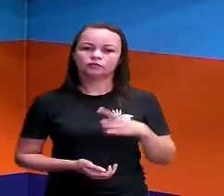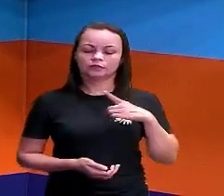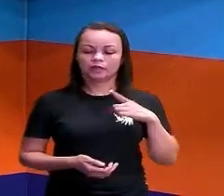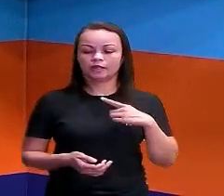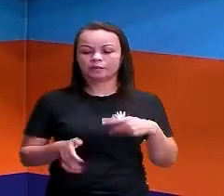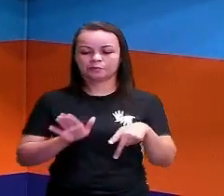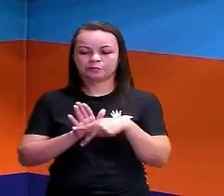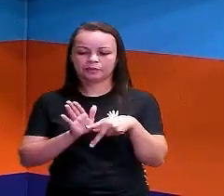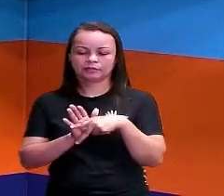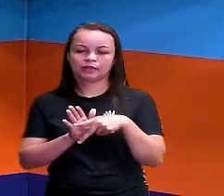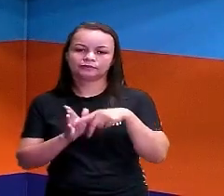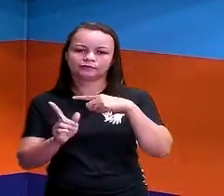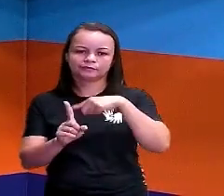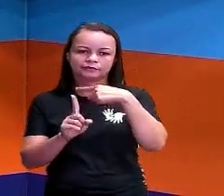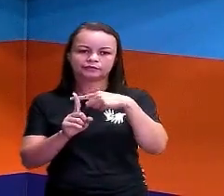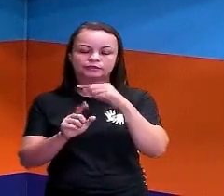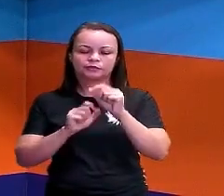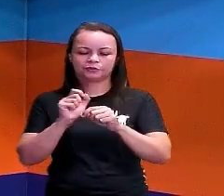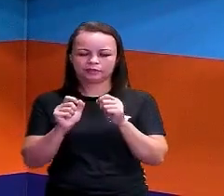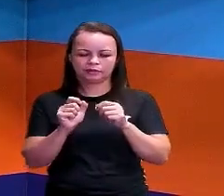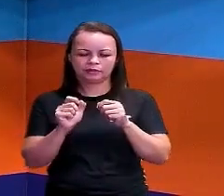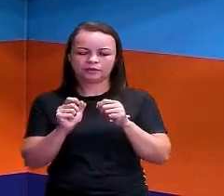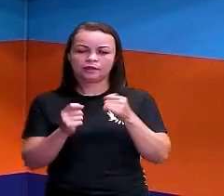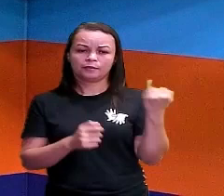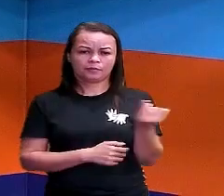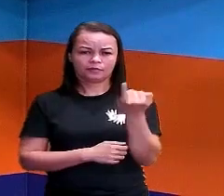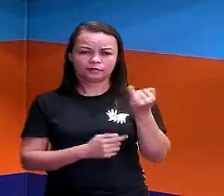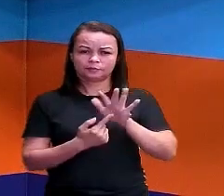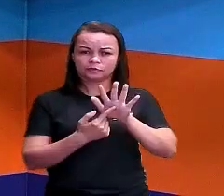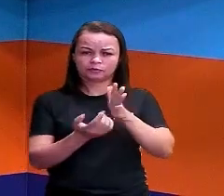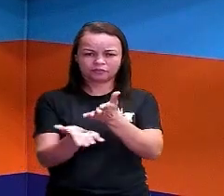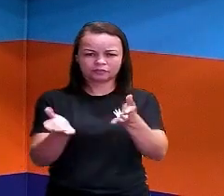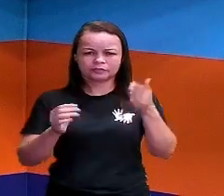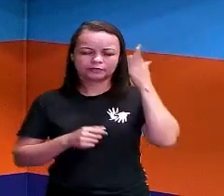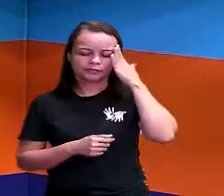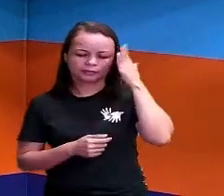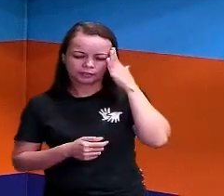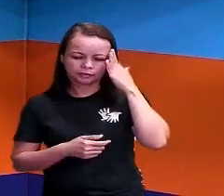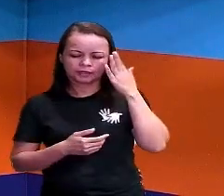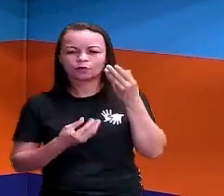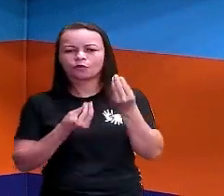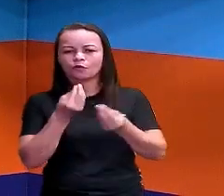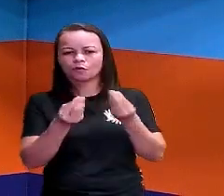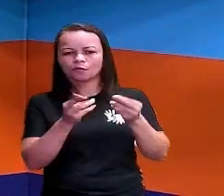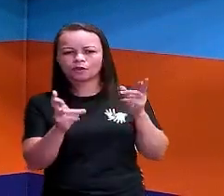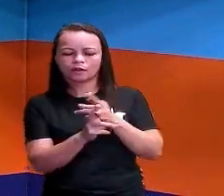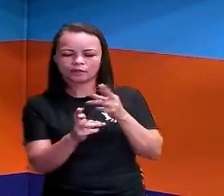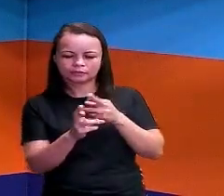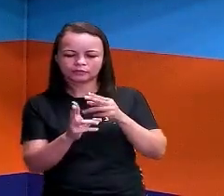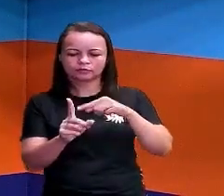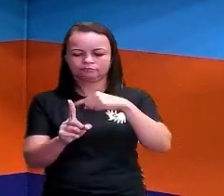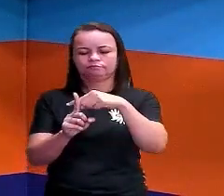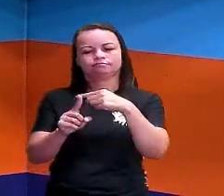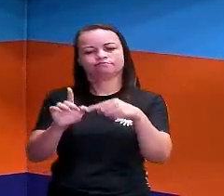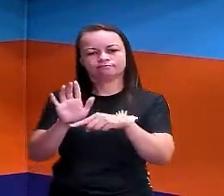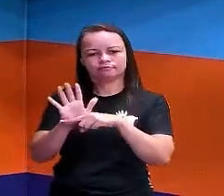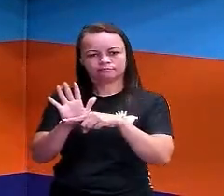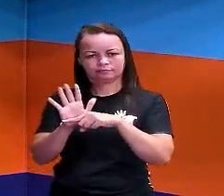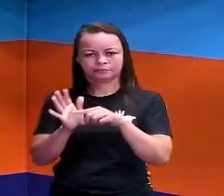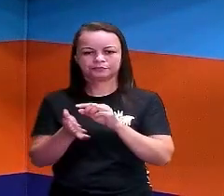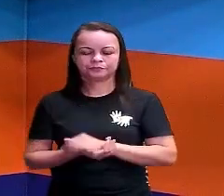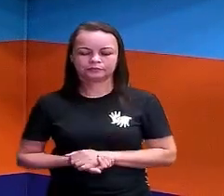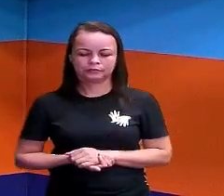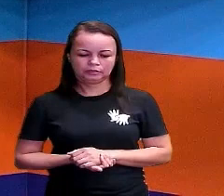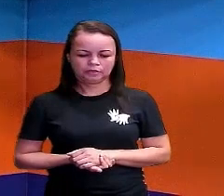adição. É importante que eu traga para você poder entender como se relaciona a questão da adição e da subtração.